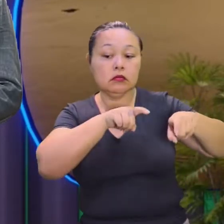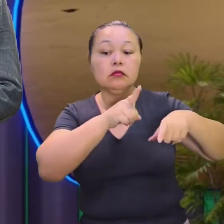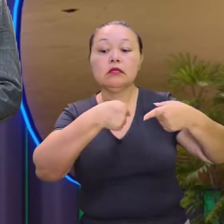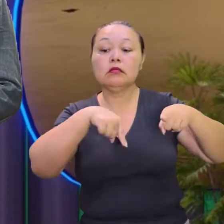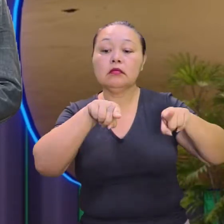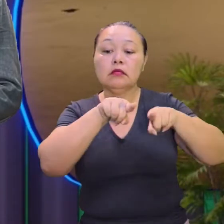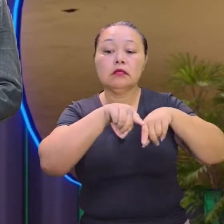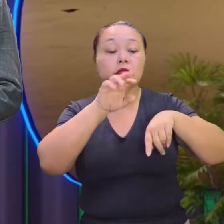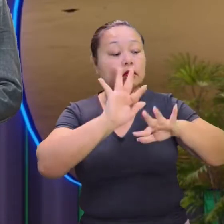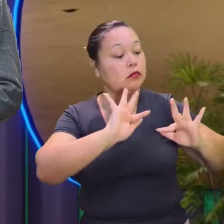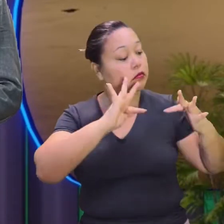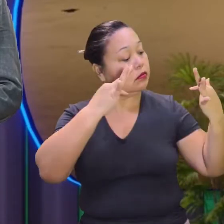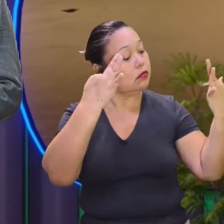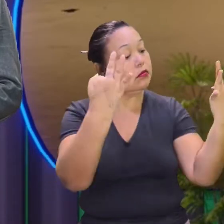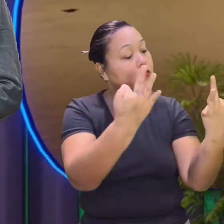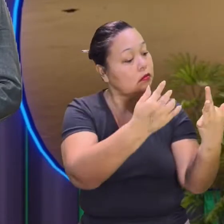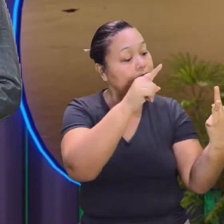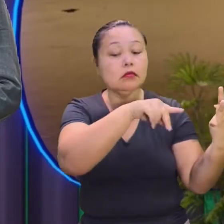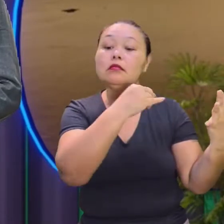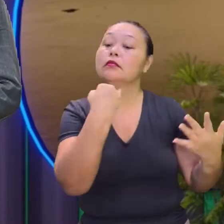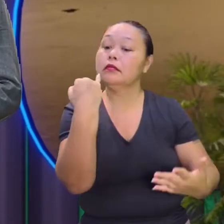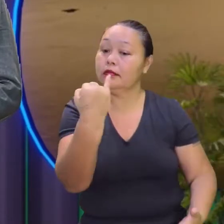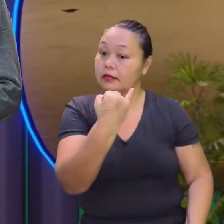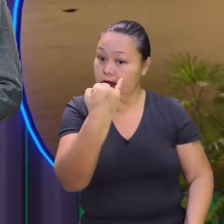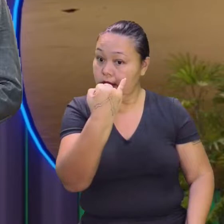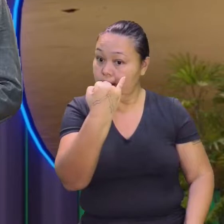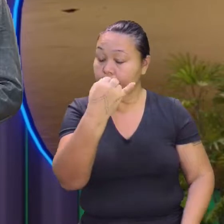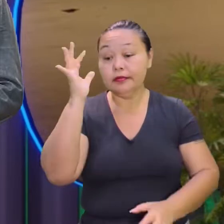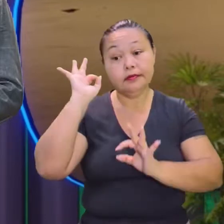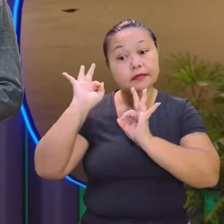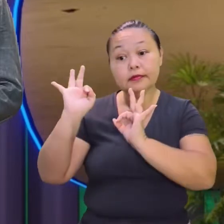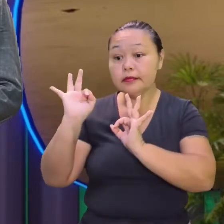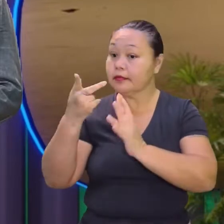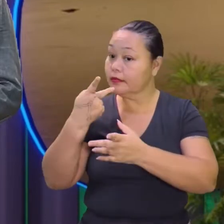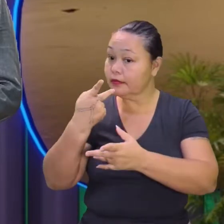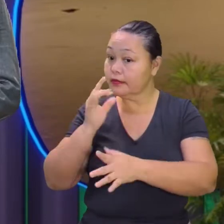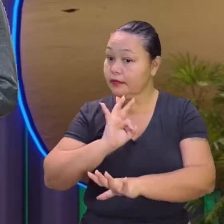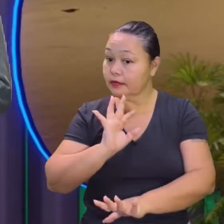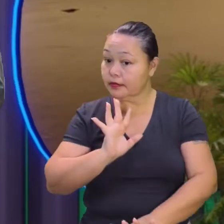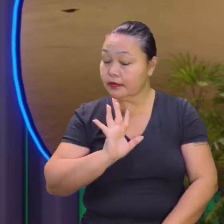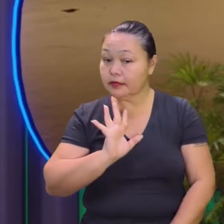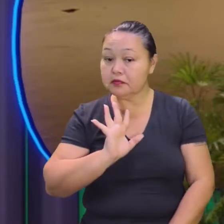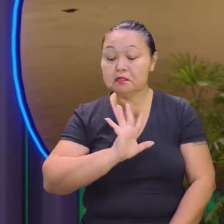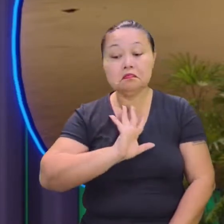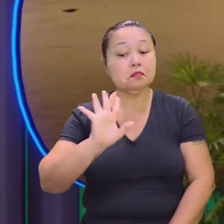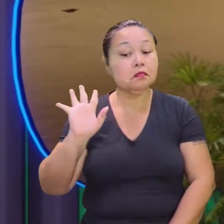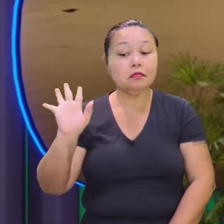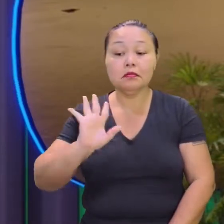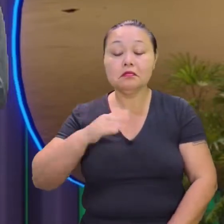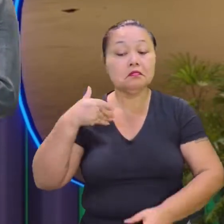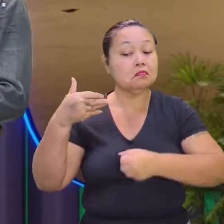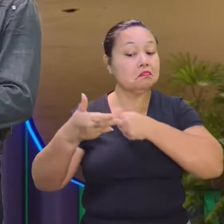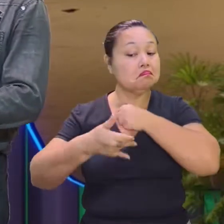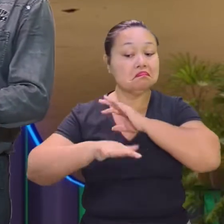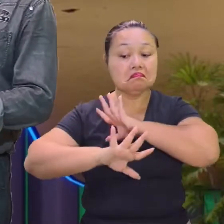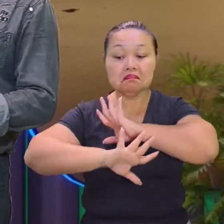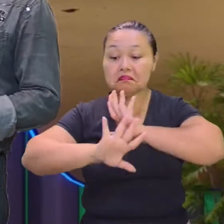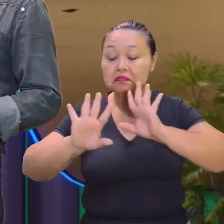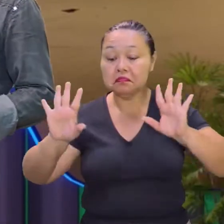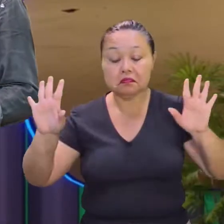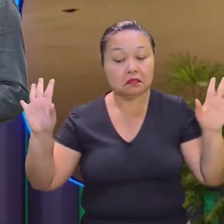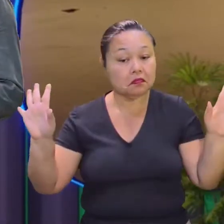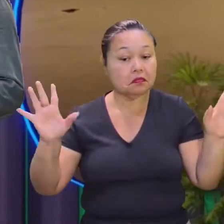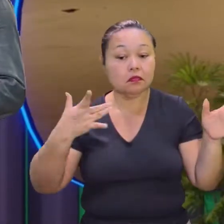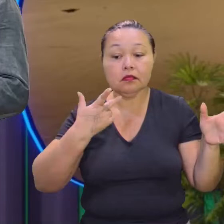estado de Rondônia familiar, que é tão importante. Certo? Alguma observação? É basicamente isso, né?